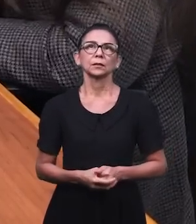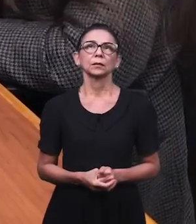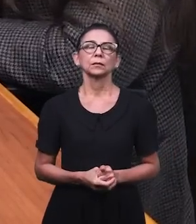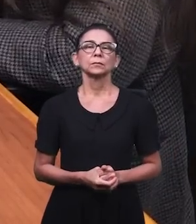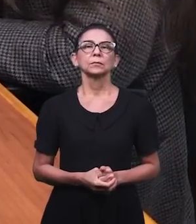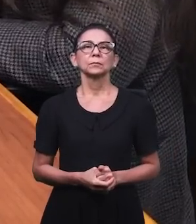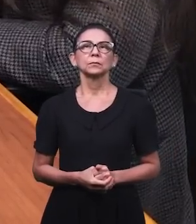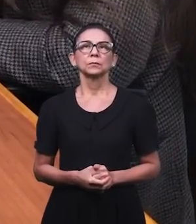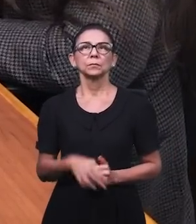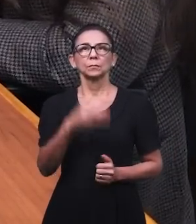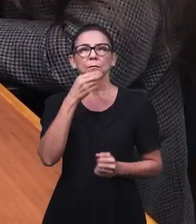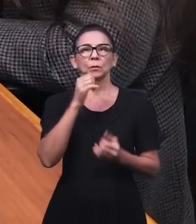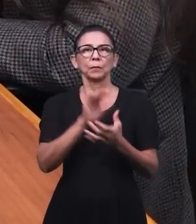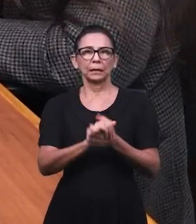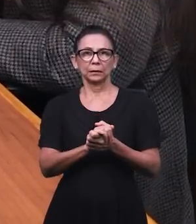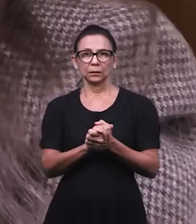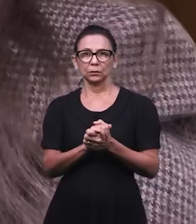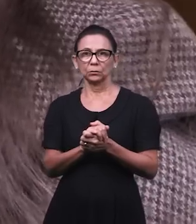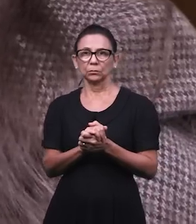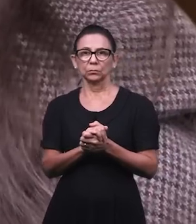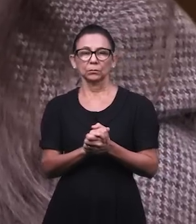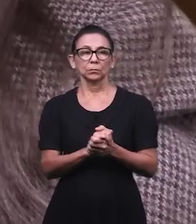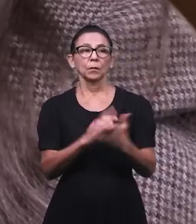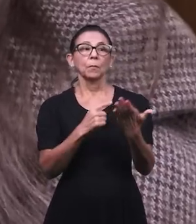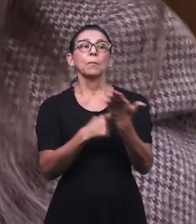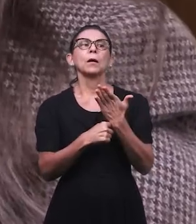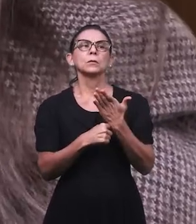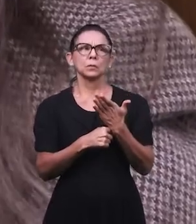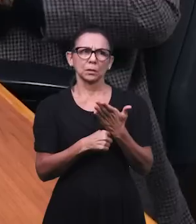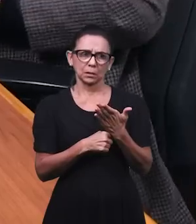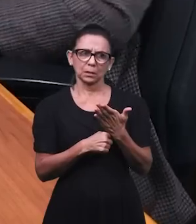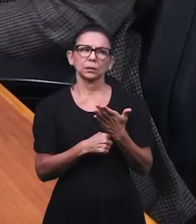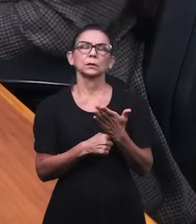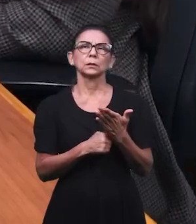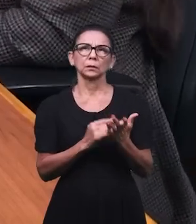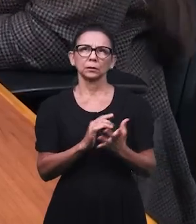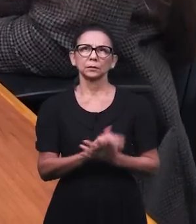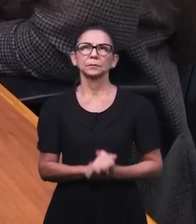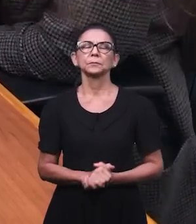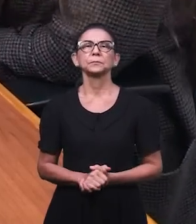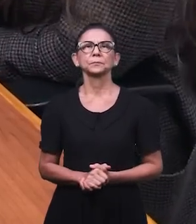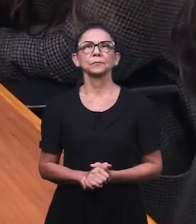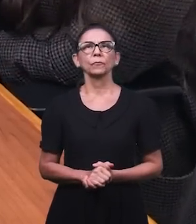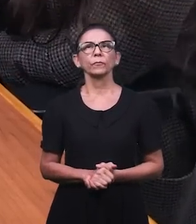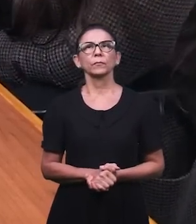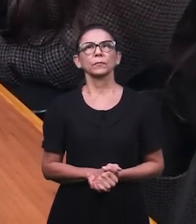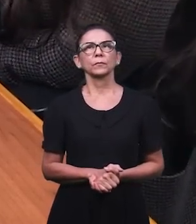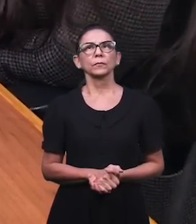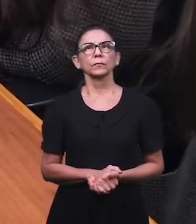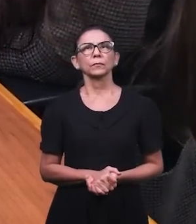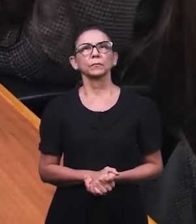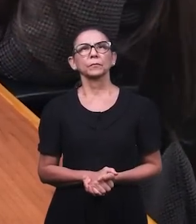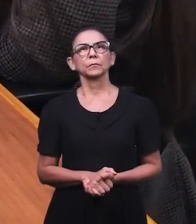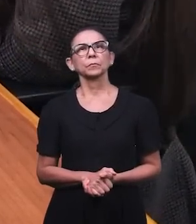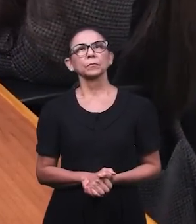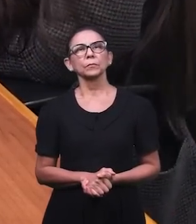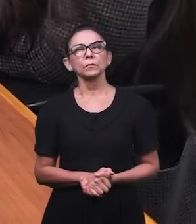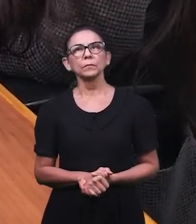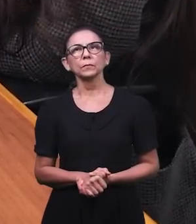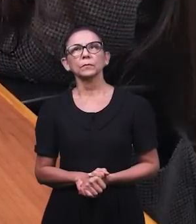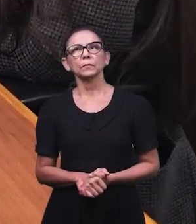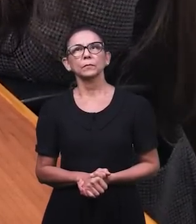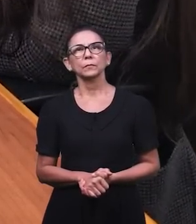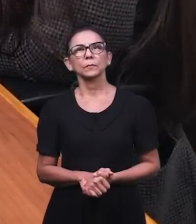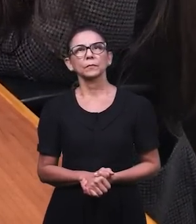consegui. Ele também te ajuda, né? O Rafa? Totalmente, nossa. Família é o apoio, né? Sim. E é bom, além de você